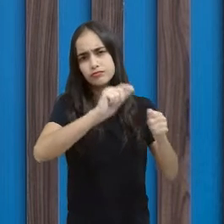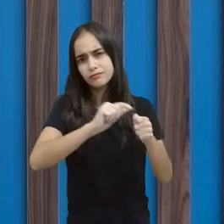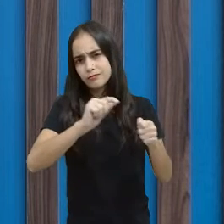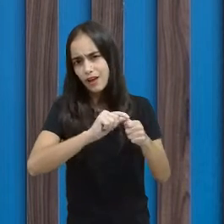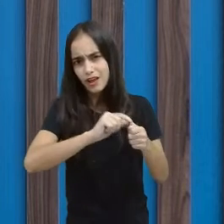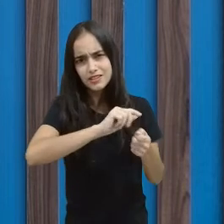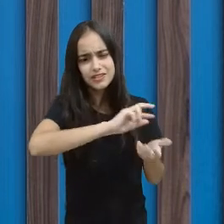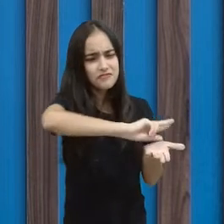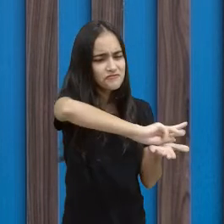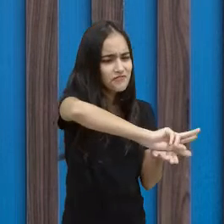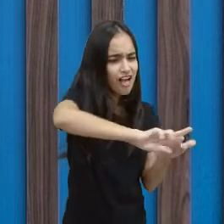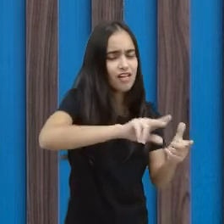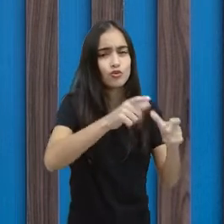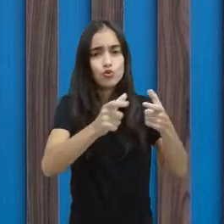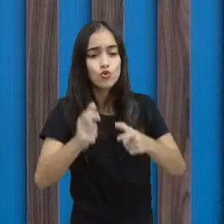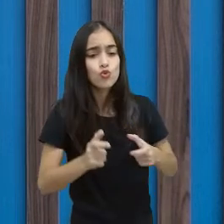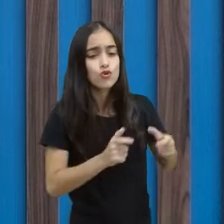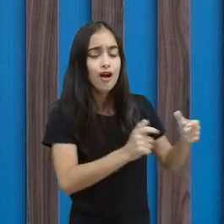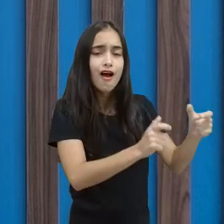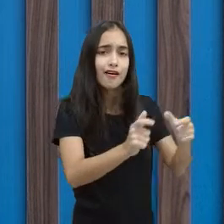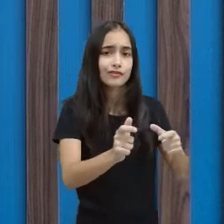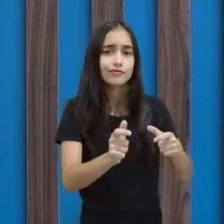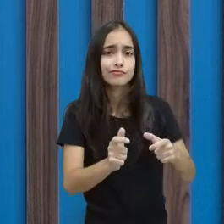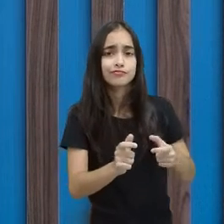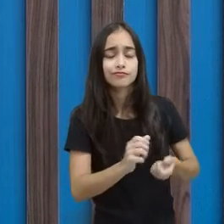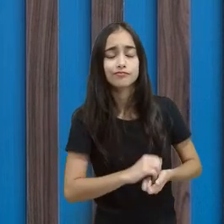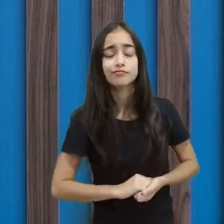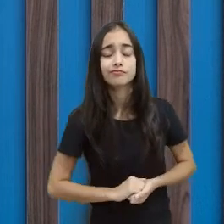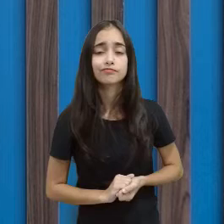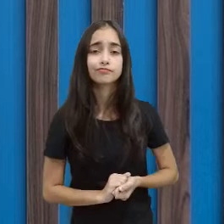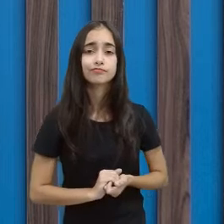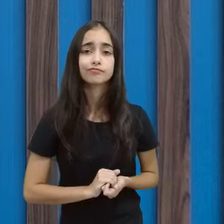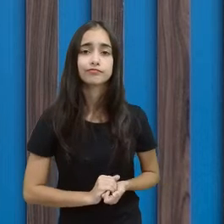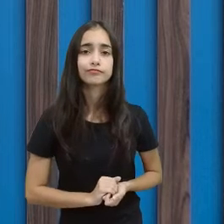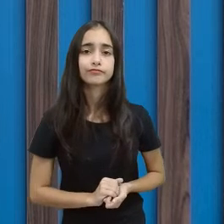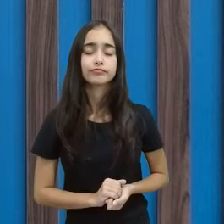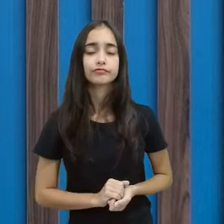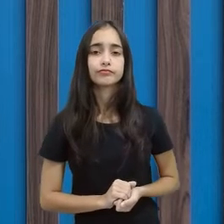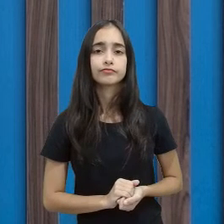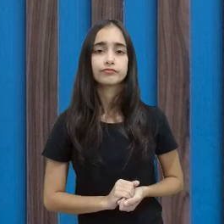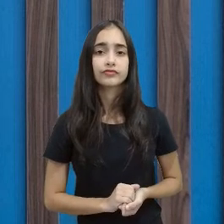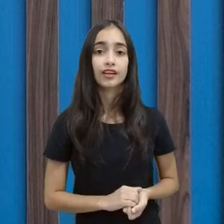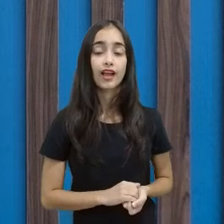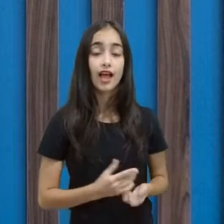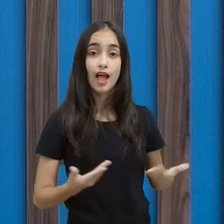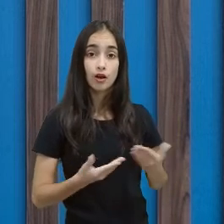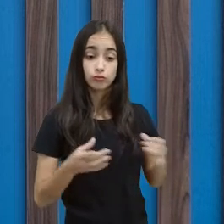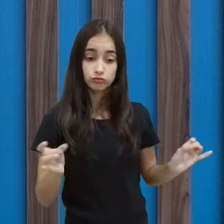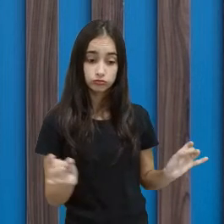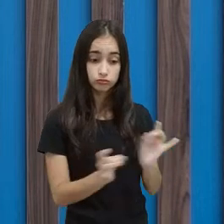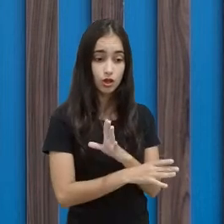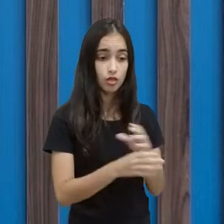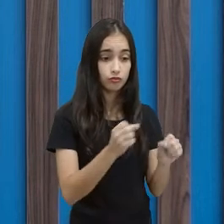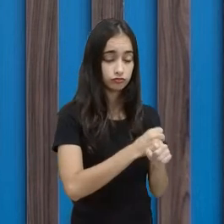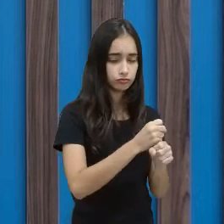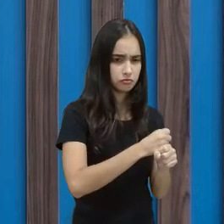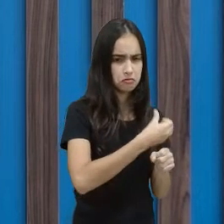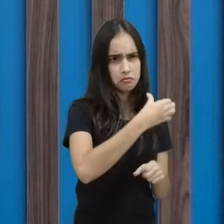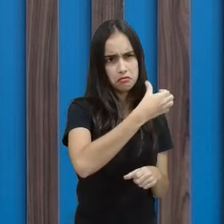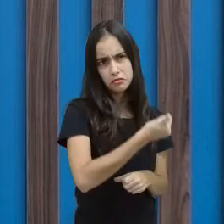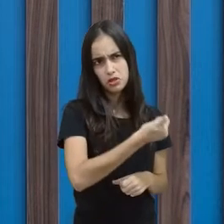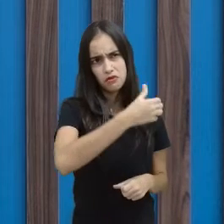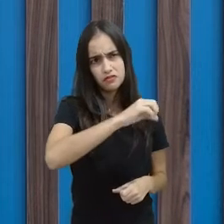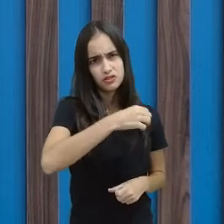Dachau, né, ali Polônia, né, aquela região, acabaram se tornando, a partir de 41,